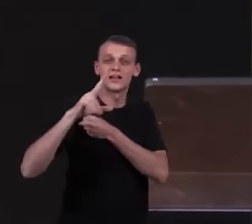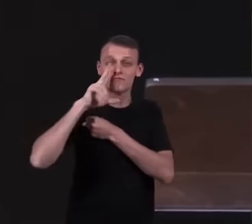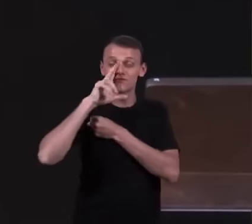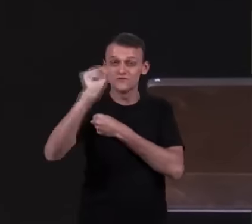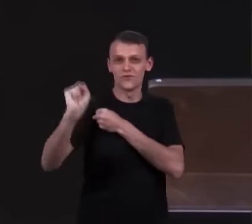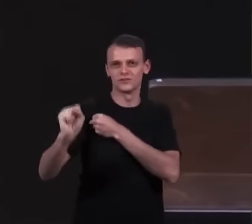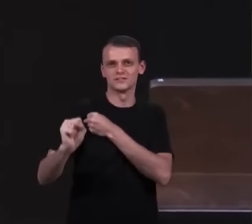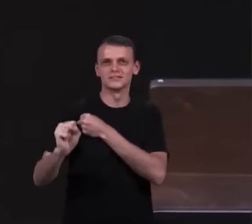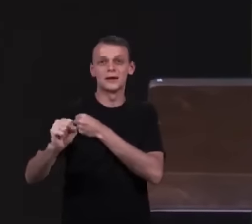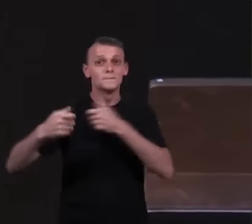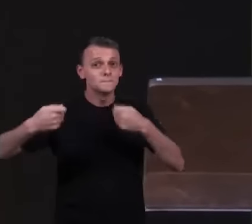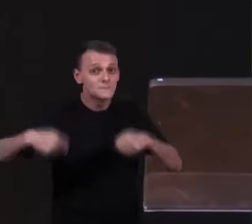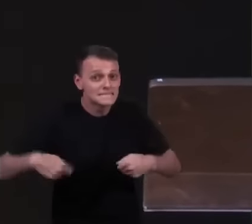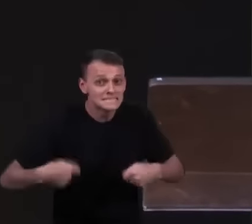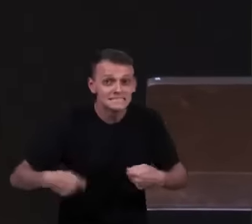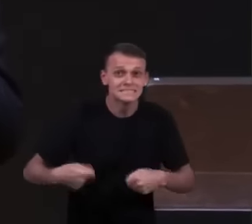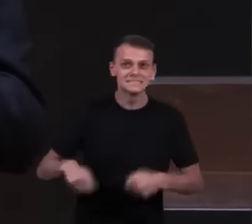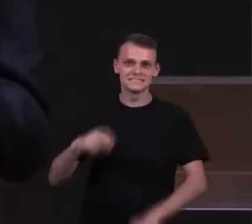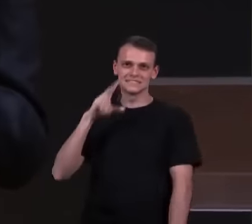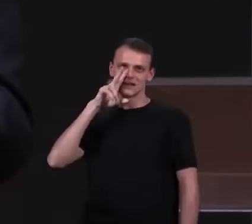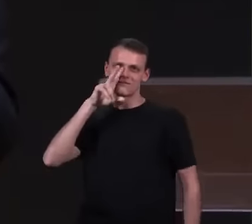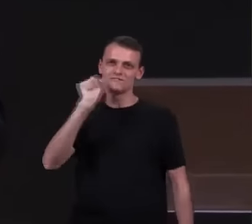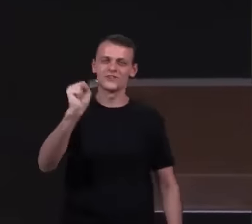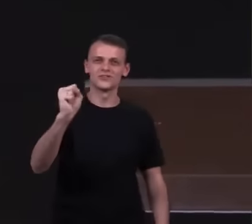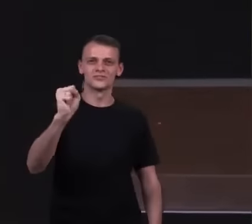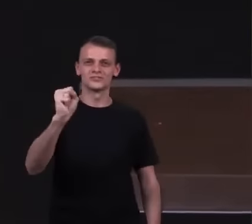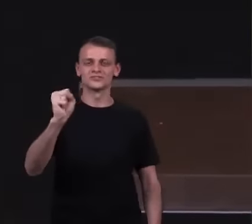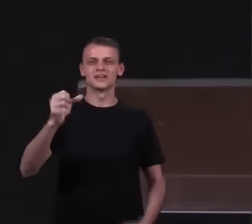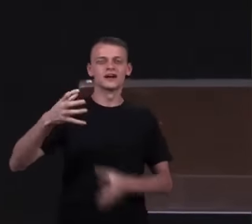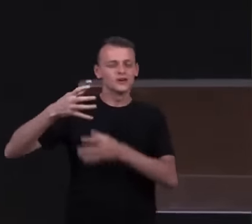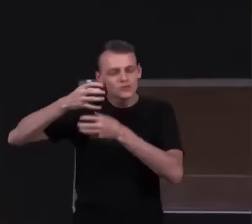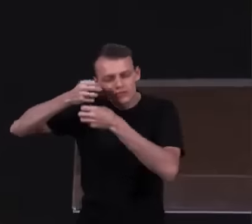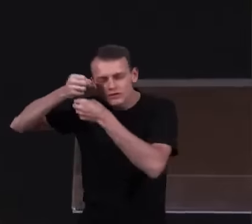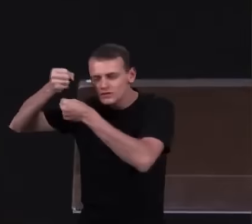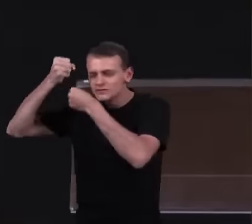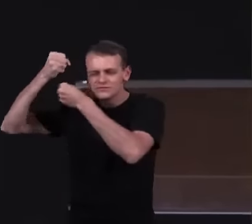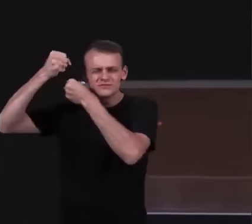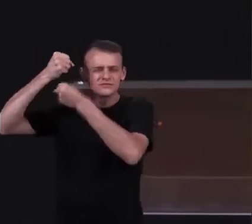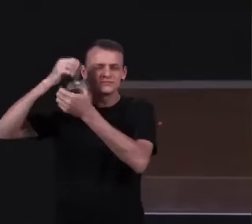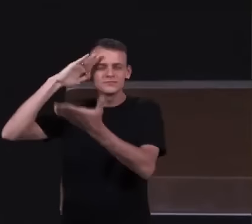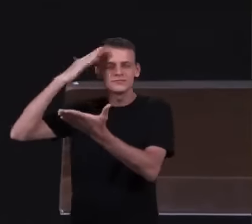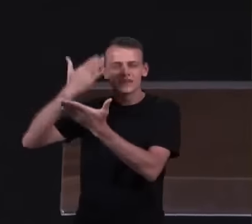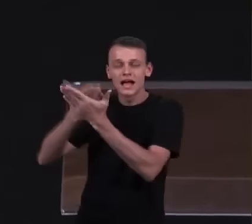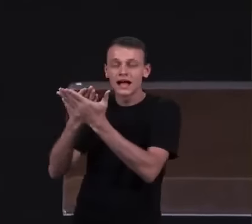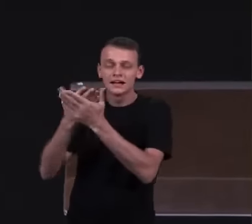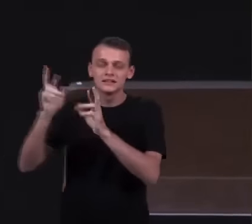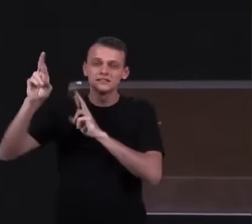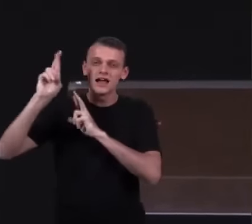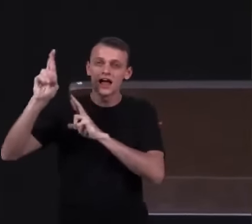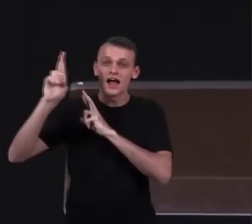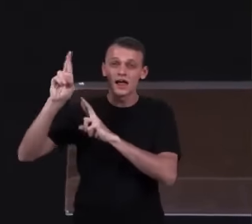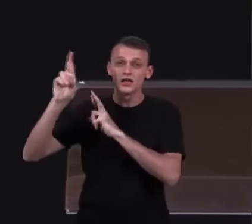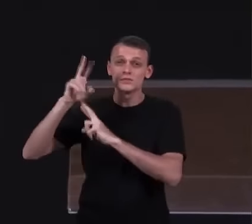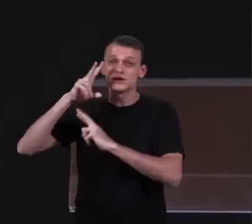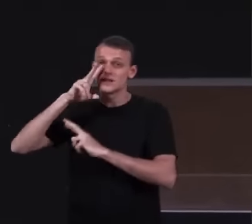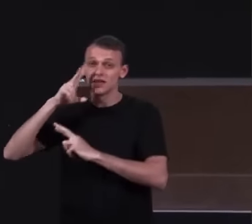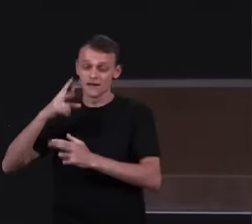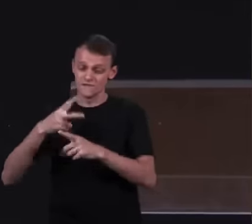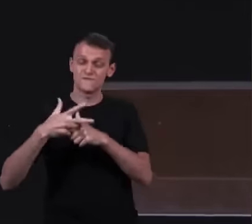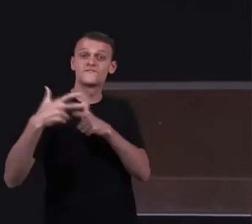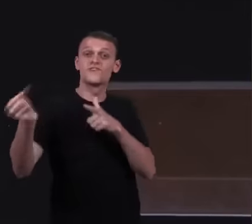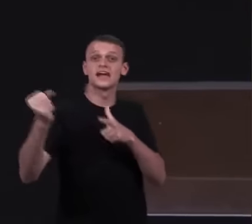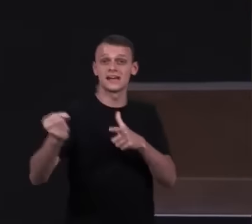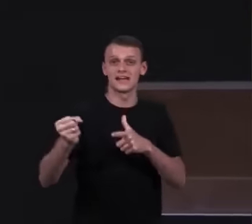presente. E nós somos prisioneiros da esperança, e a esperança vai vencer o medo. Ei,